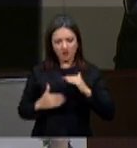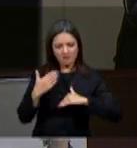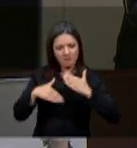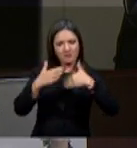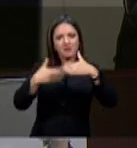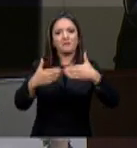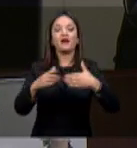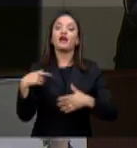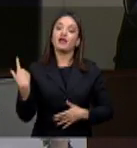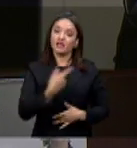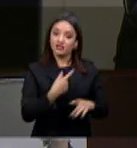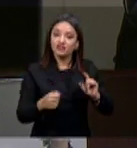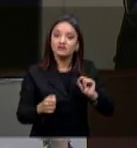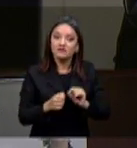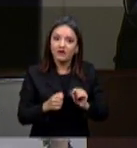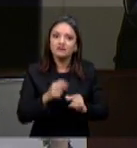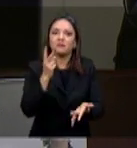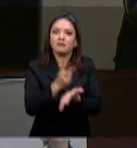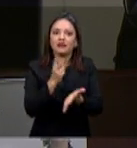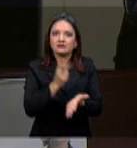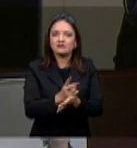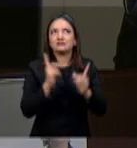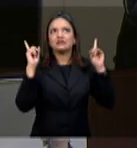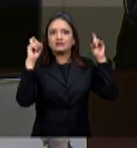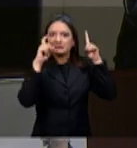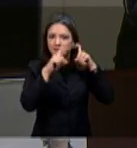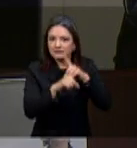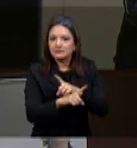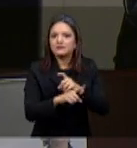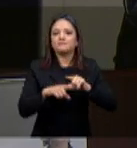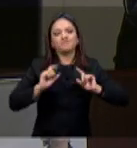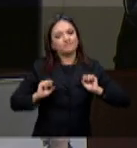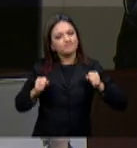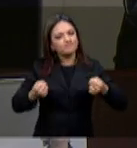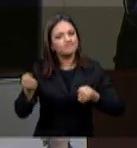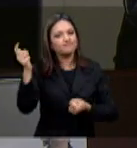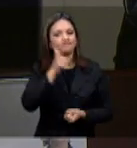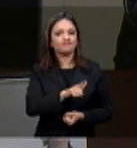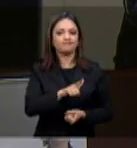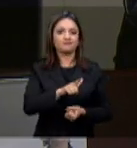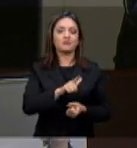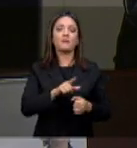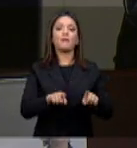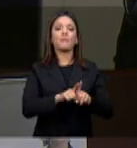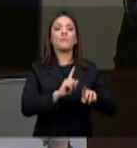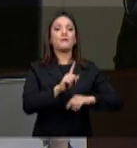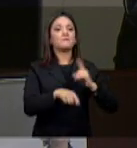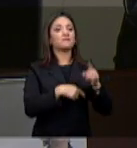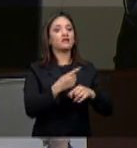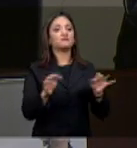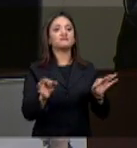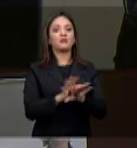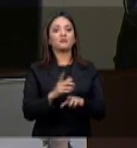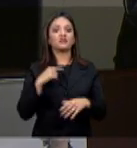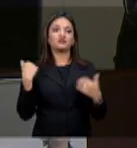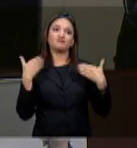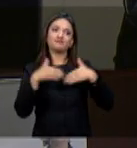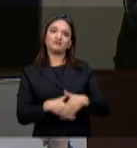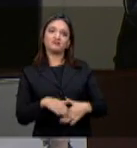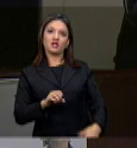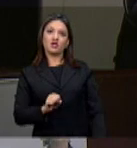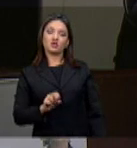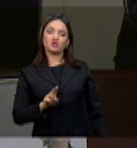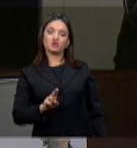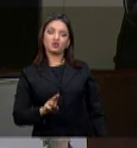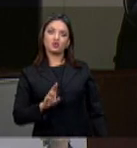temos feito, apesar de todos os pesares. E depois disso tudo, ainda a sobremesa. E já que citei acima